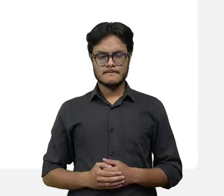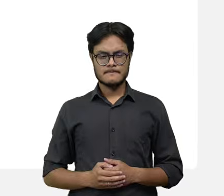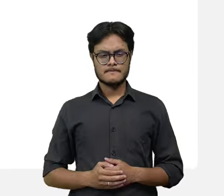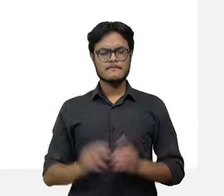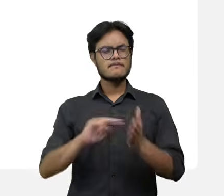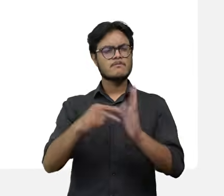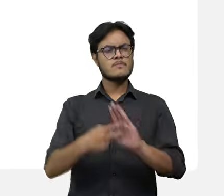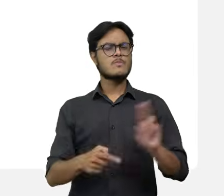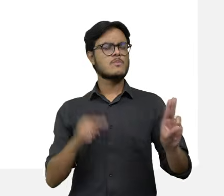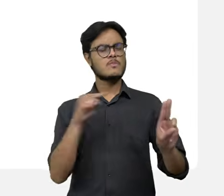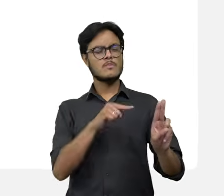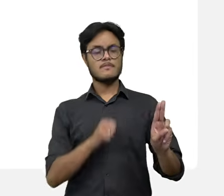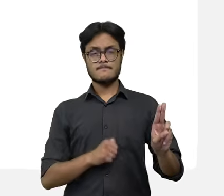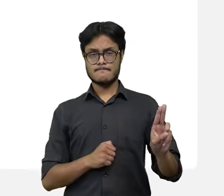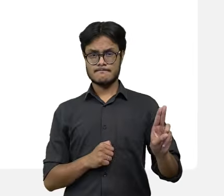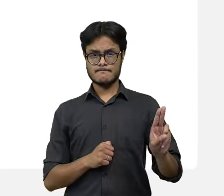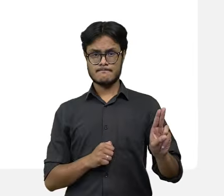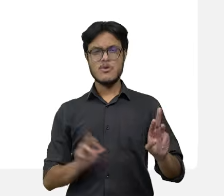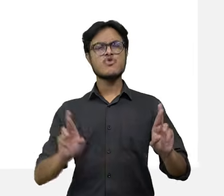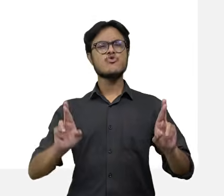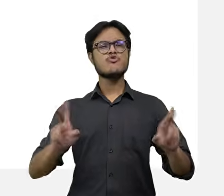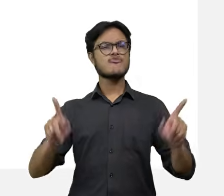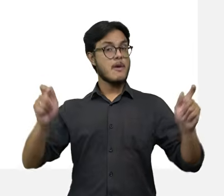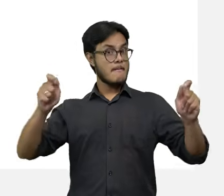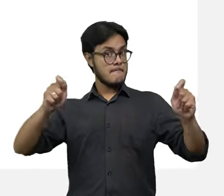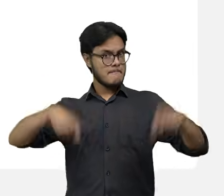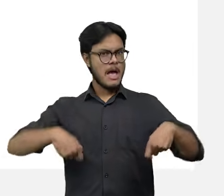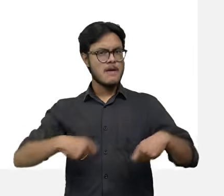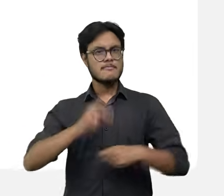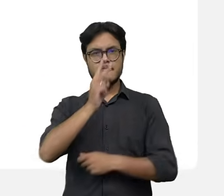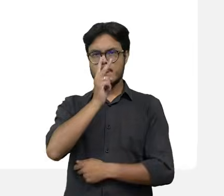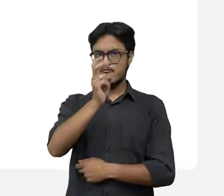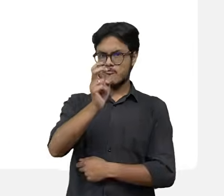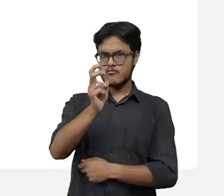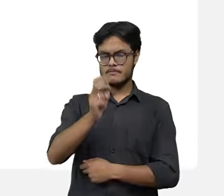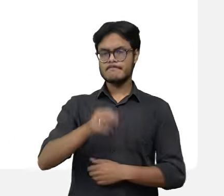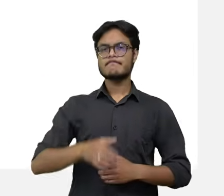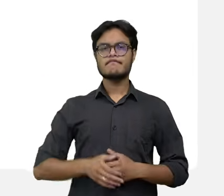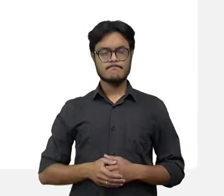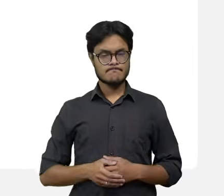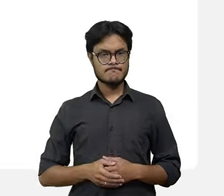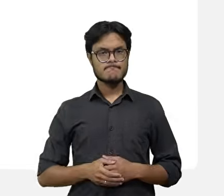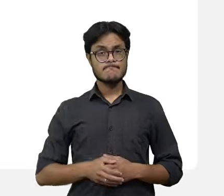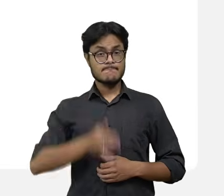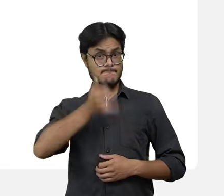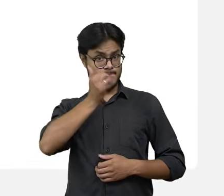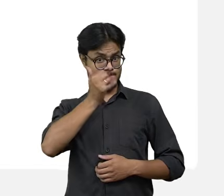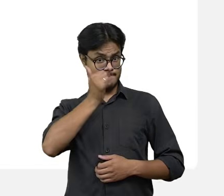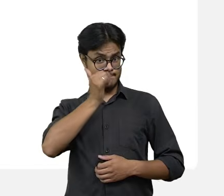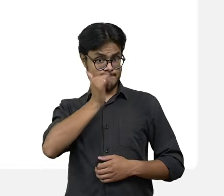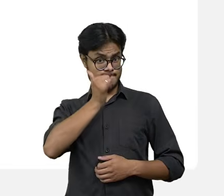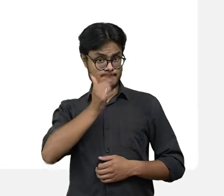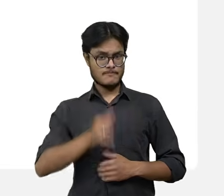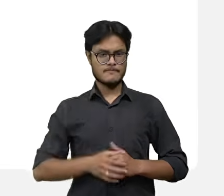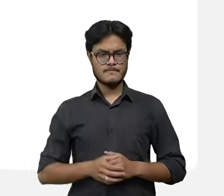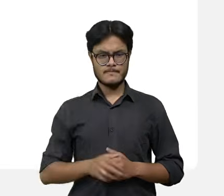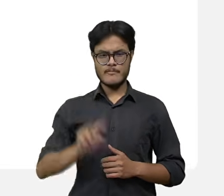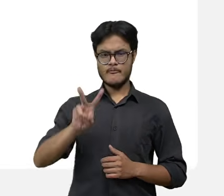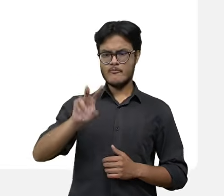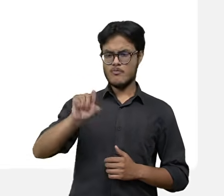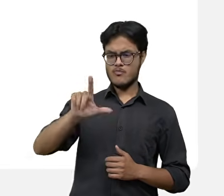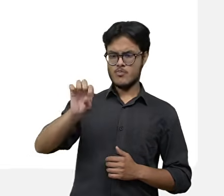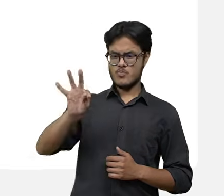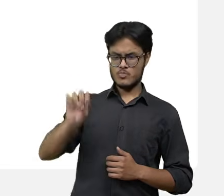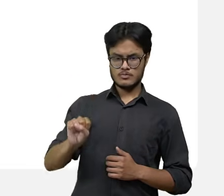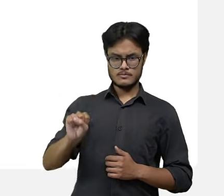que é U? U é a diferença de potencial, também conhecido como tensão elétrica, a voltagem. R